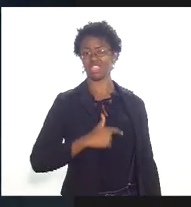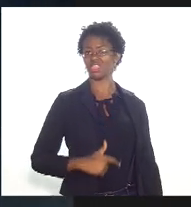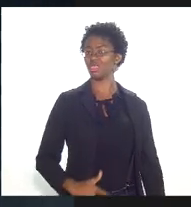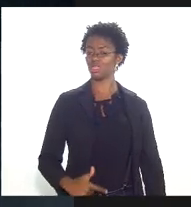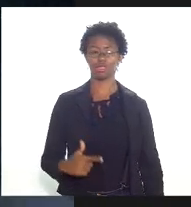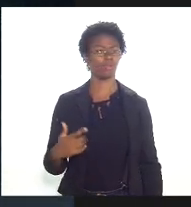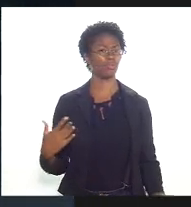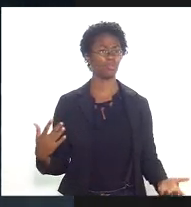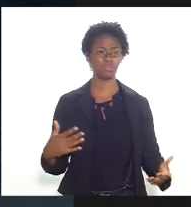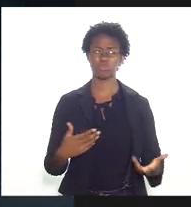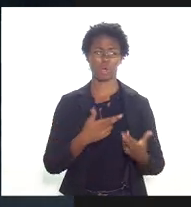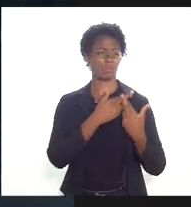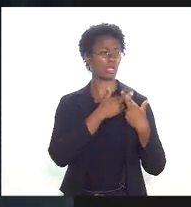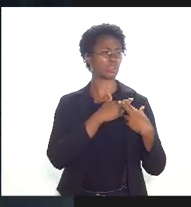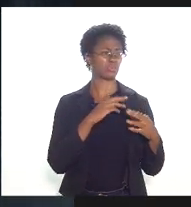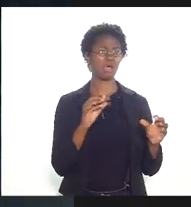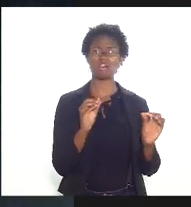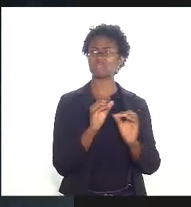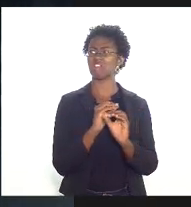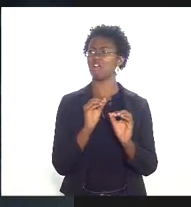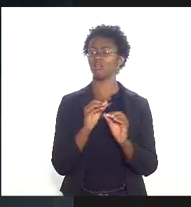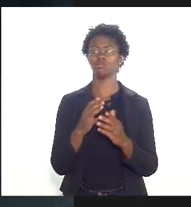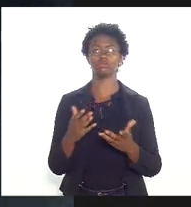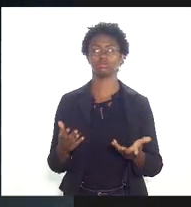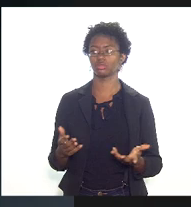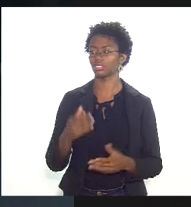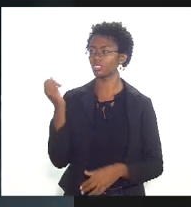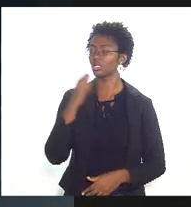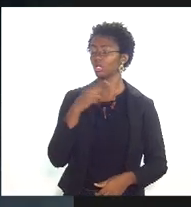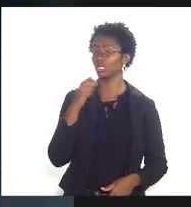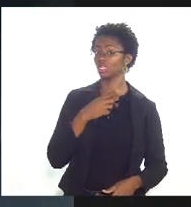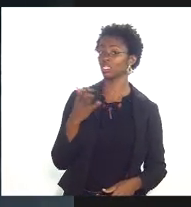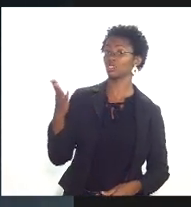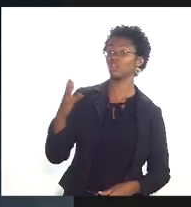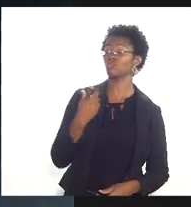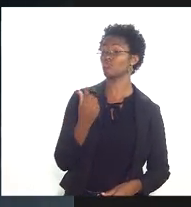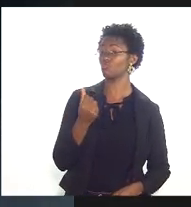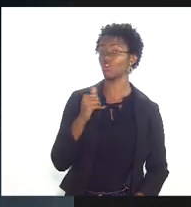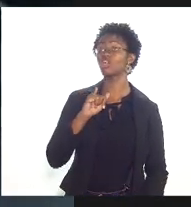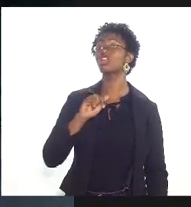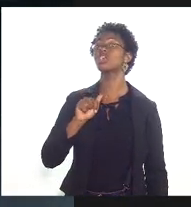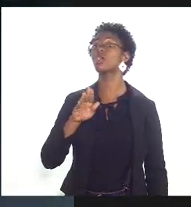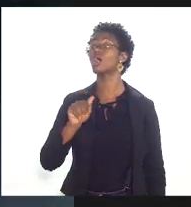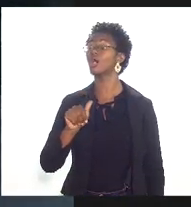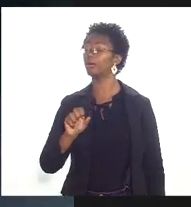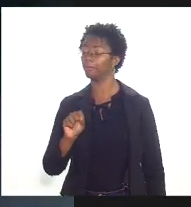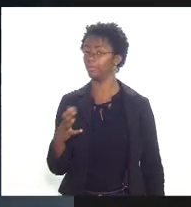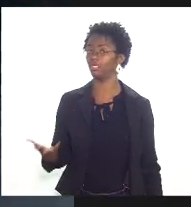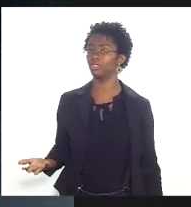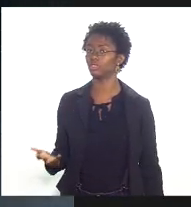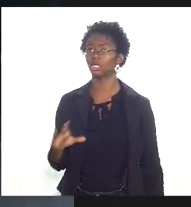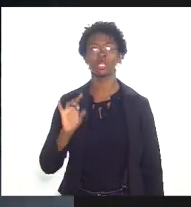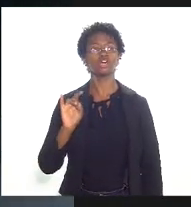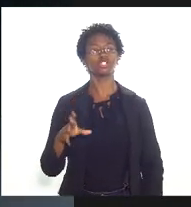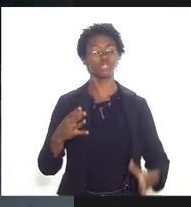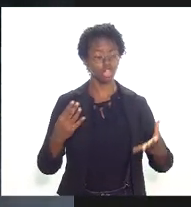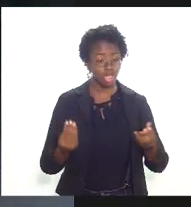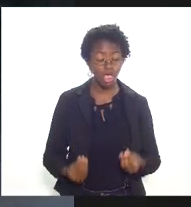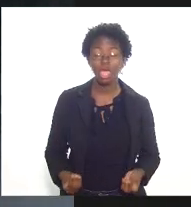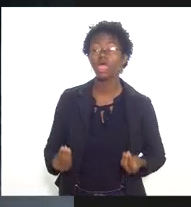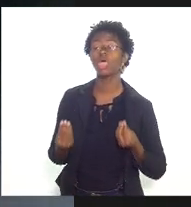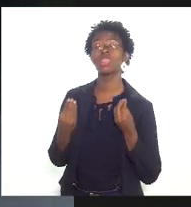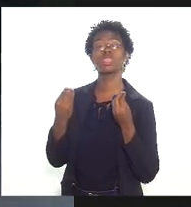responsável por nada engraçado Martha Rocha que o diabo é responsável não simplesmente desligou